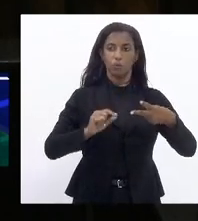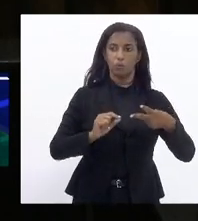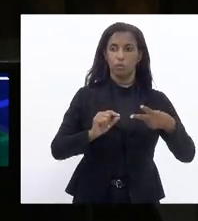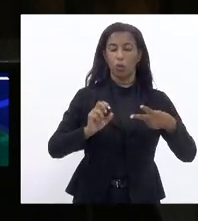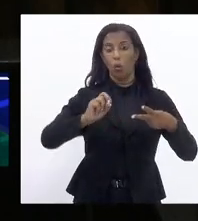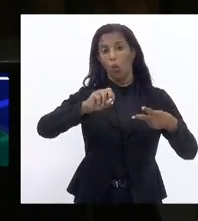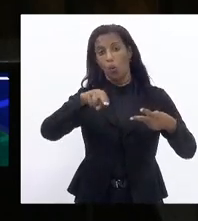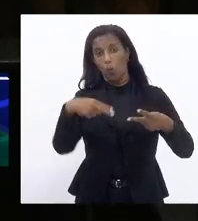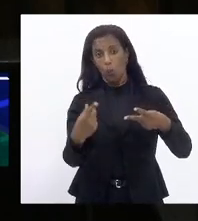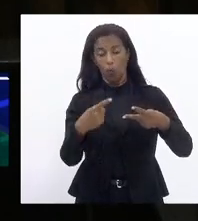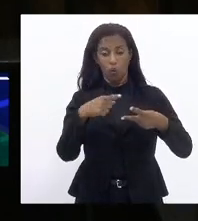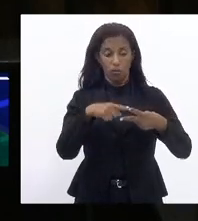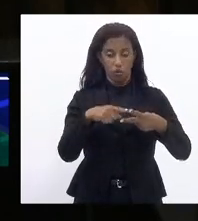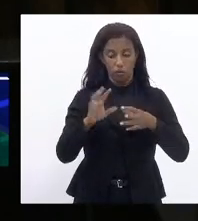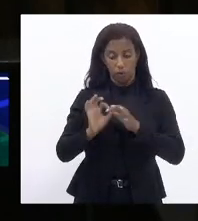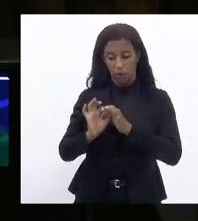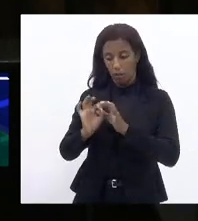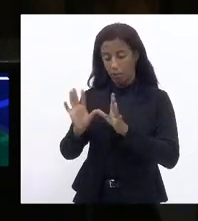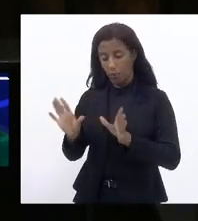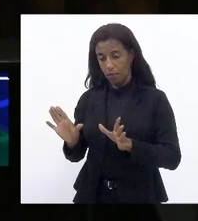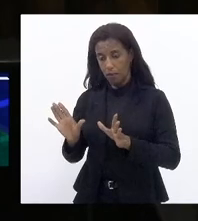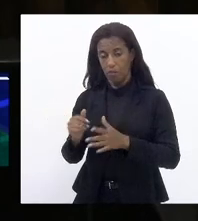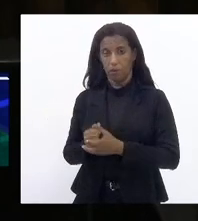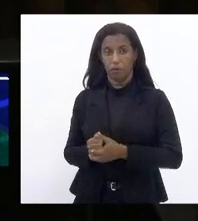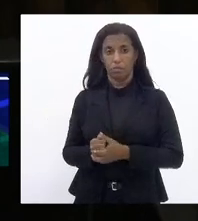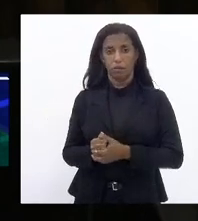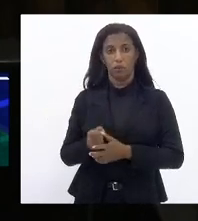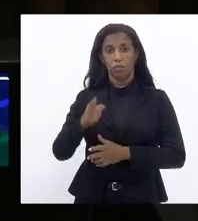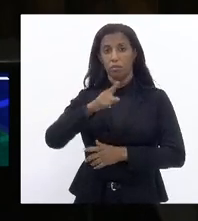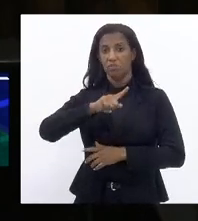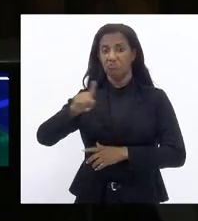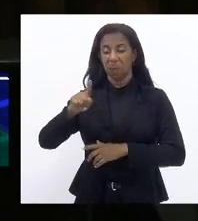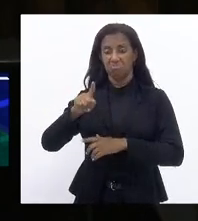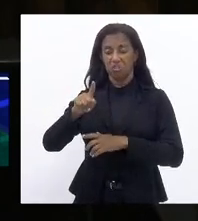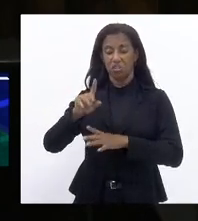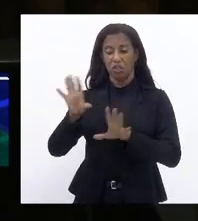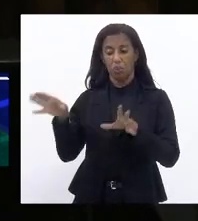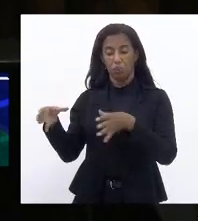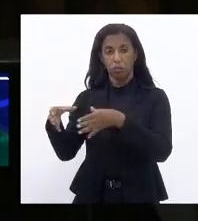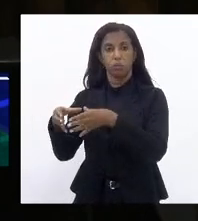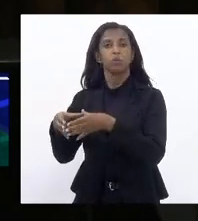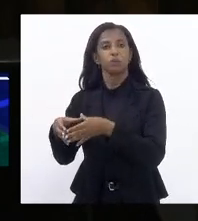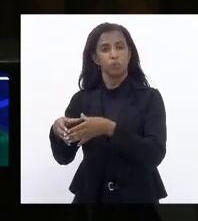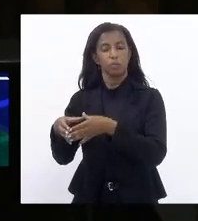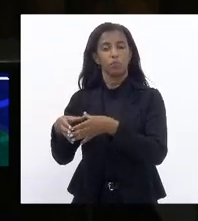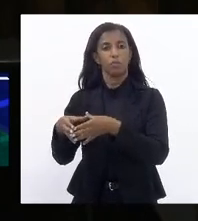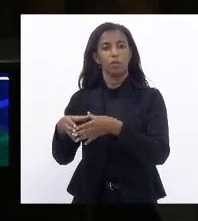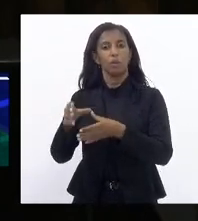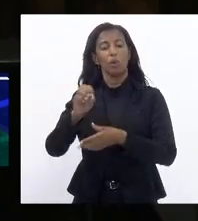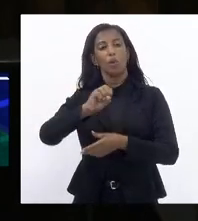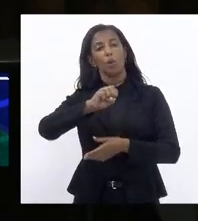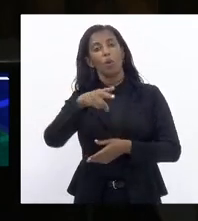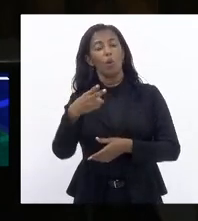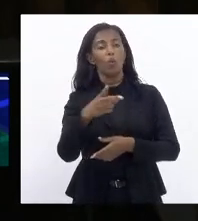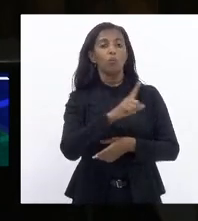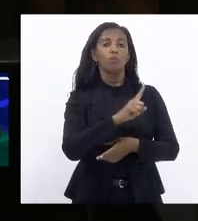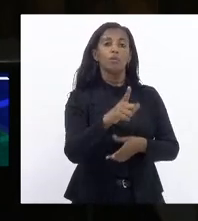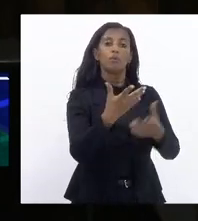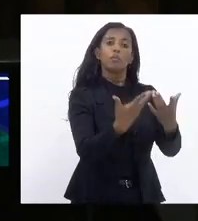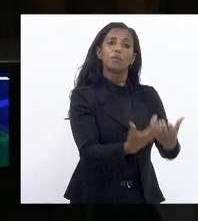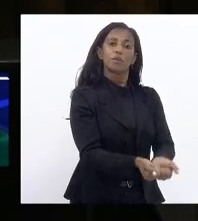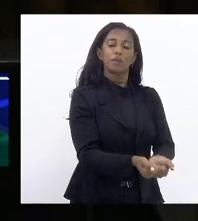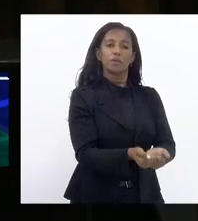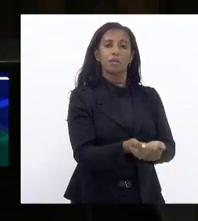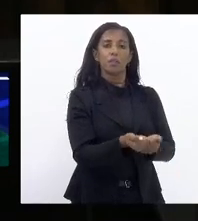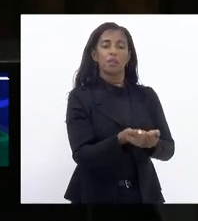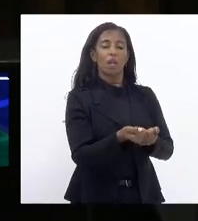gente vai abrir mão de não atender a conversão em pecúnia, ou não vamos abrir mão de não